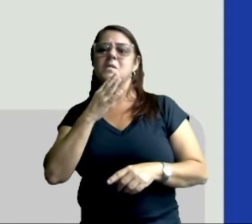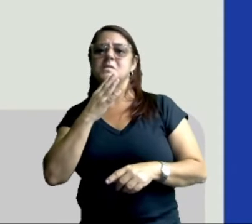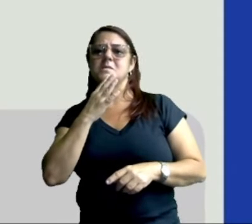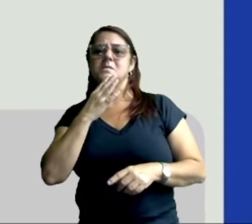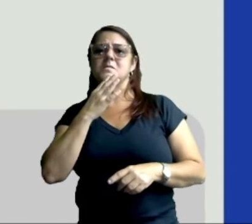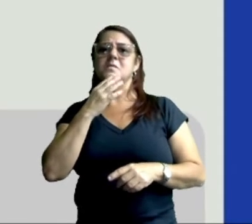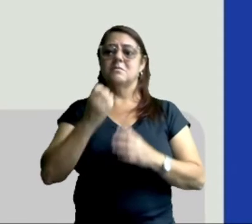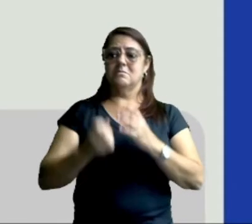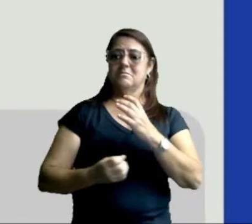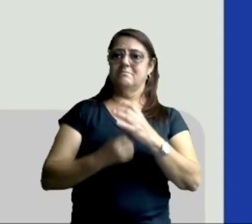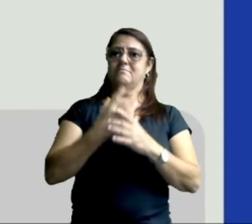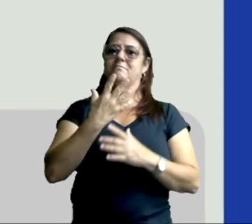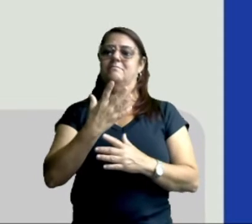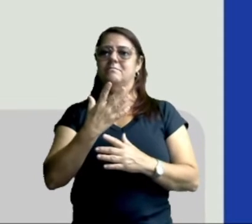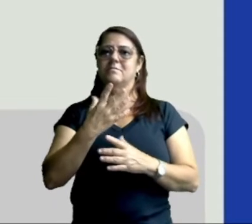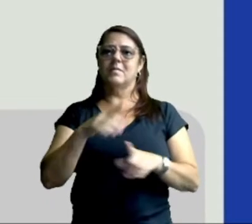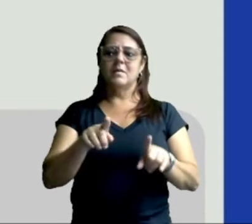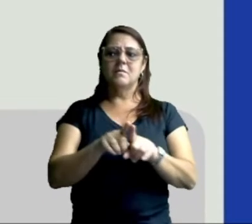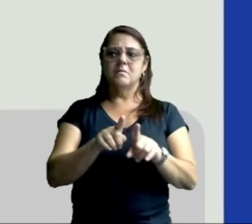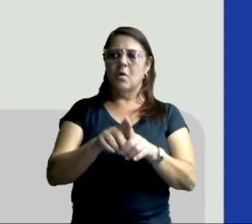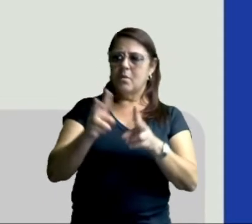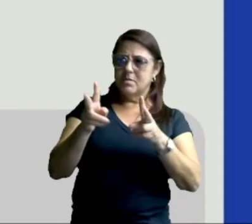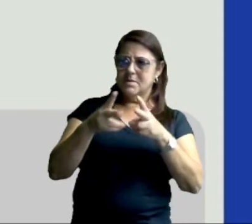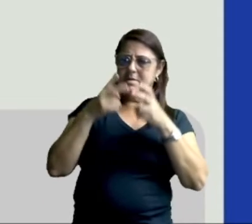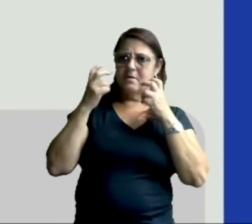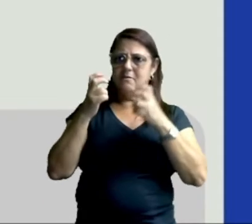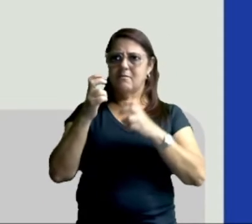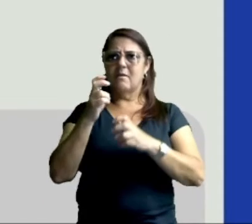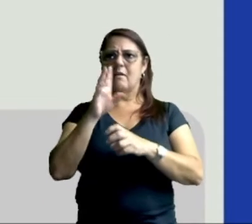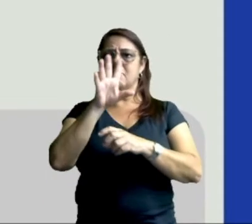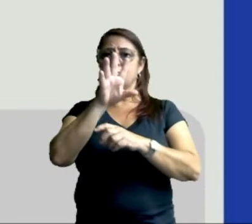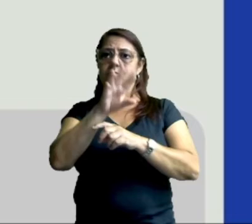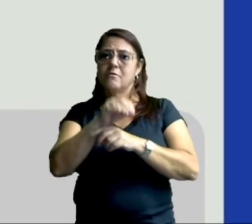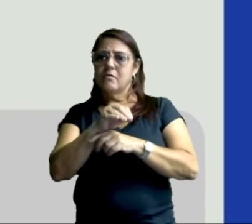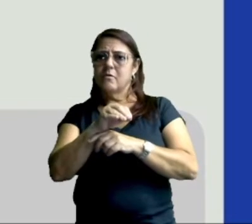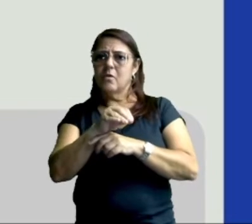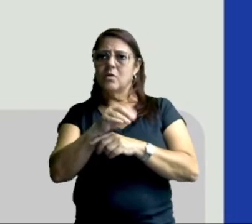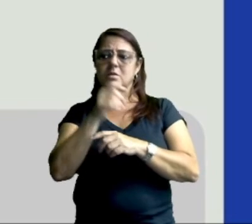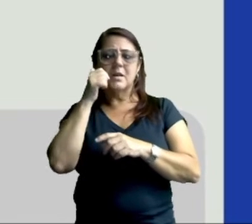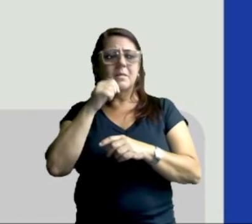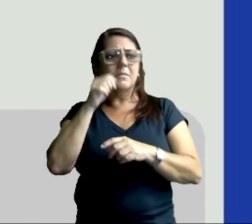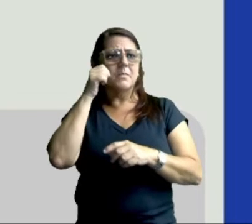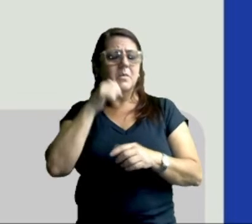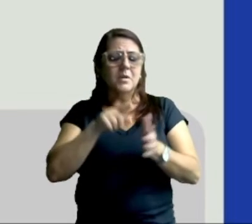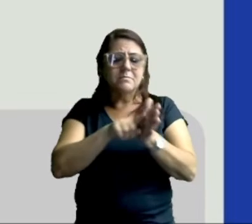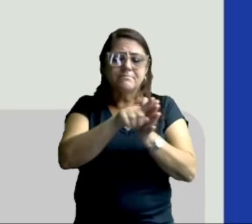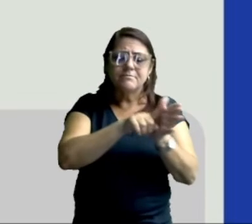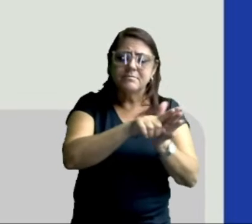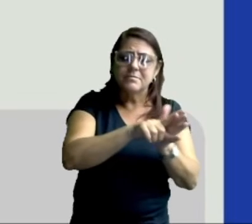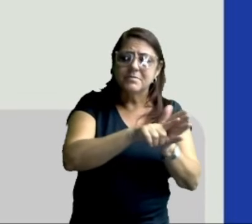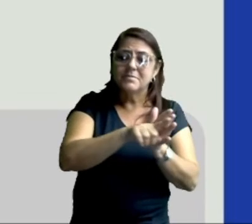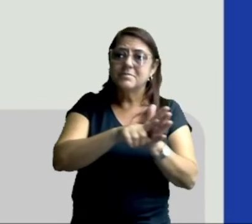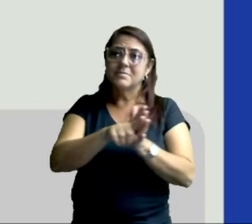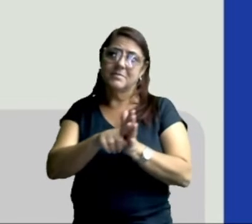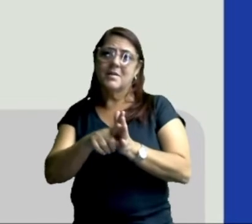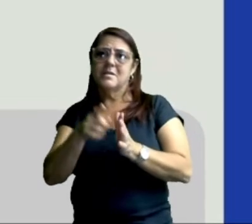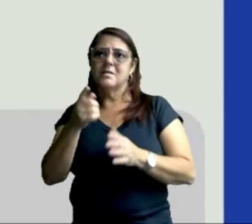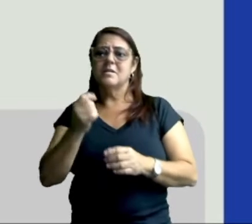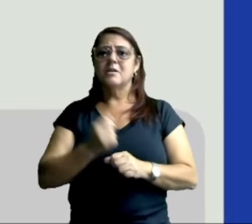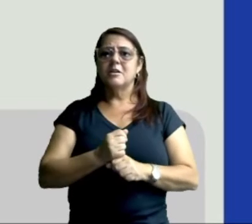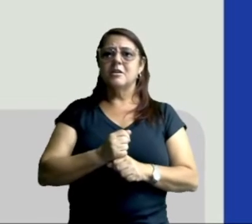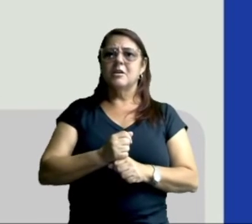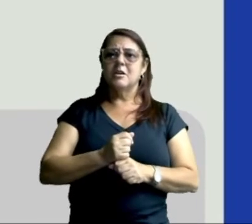suas descobertas. E a gente consegue ver, né, nessa imagem as pesquisadoras que realizaram